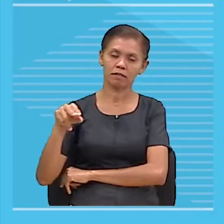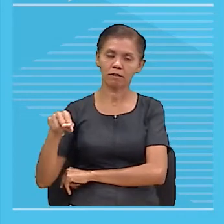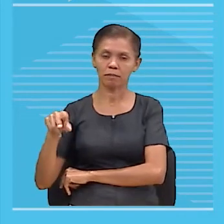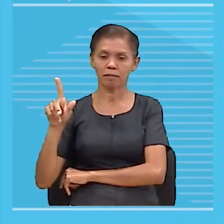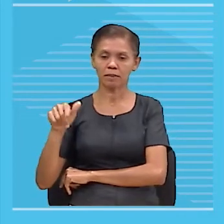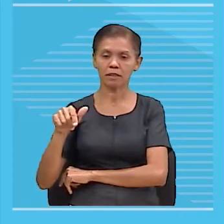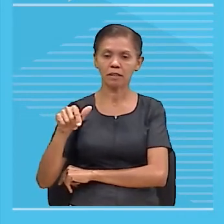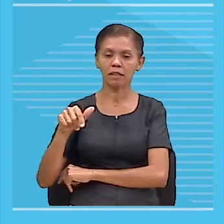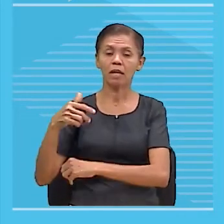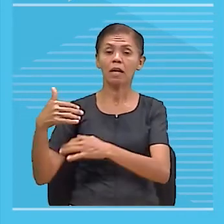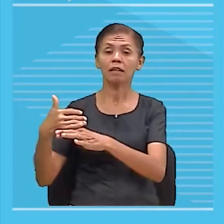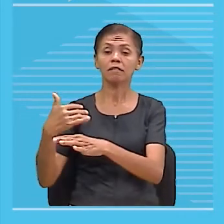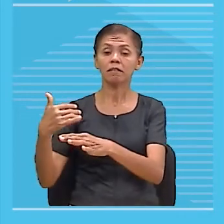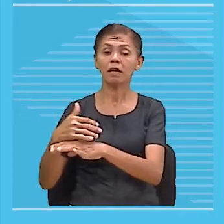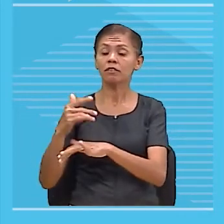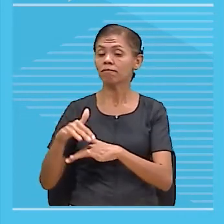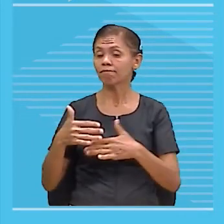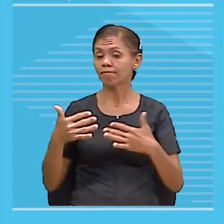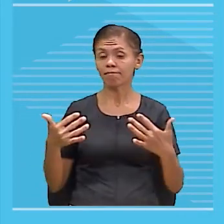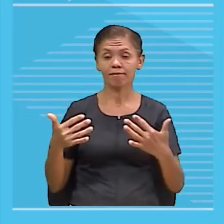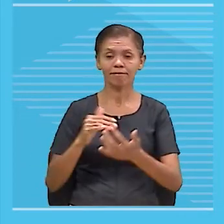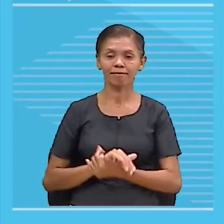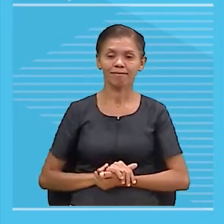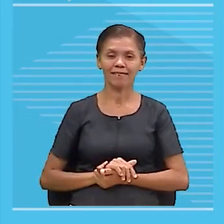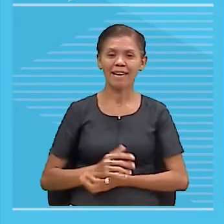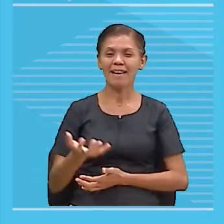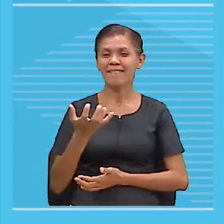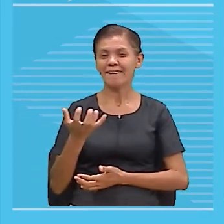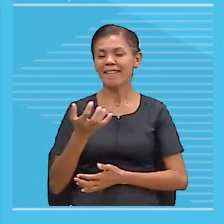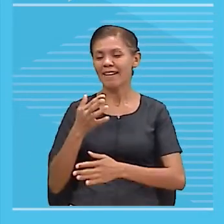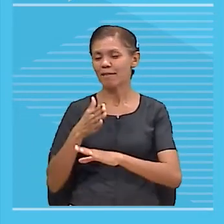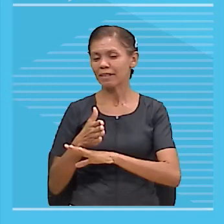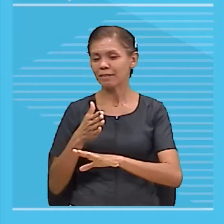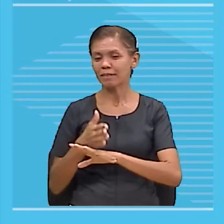Depois você coloca aí para mim no chat, tá bom? Quero a participação de vocês.